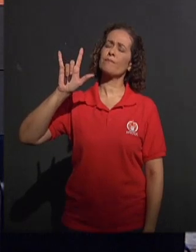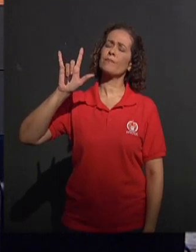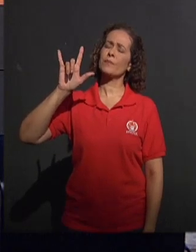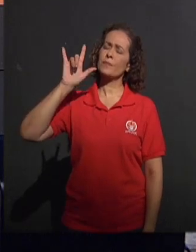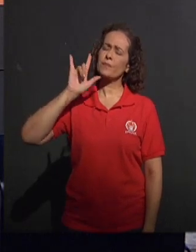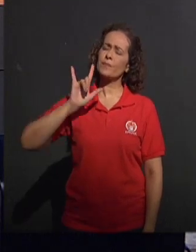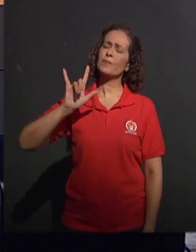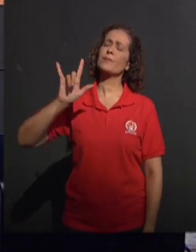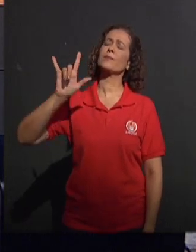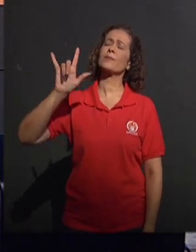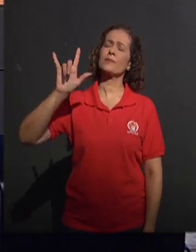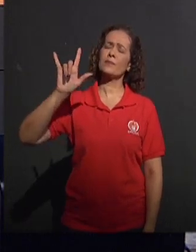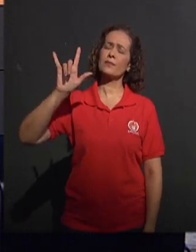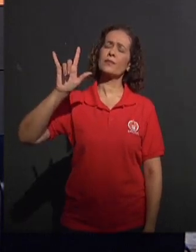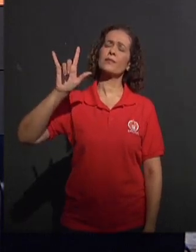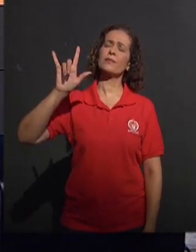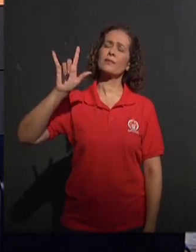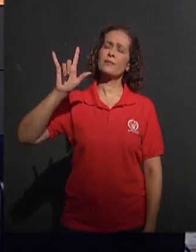Te amamos.